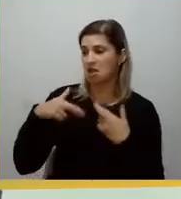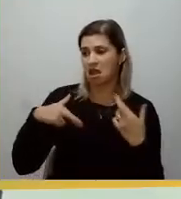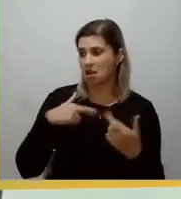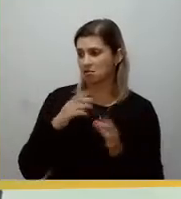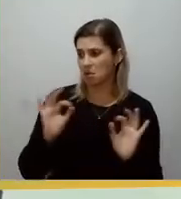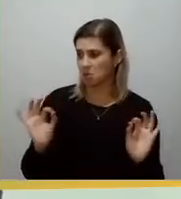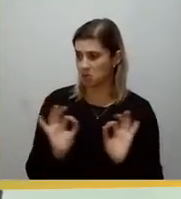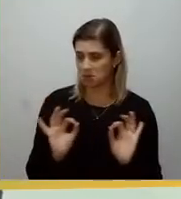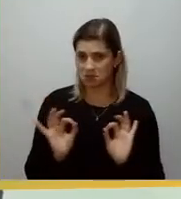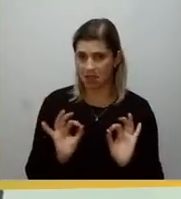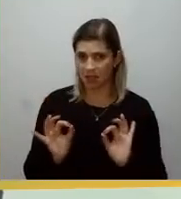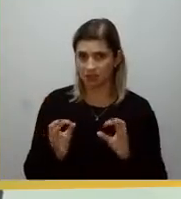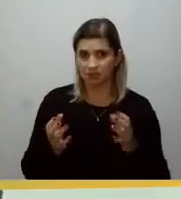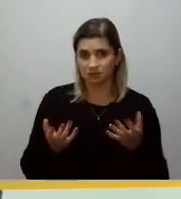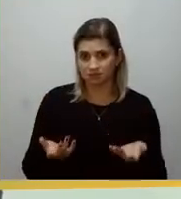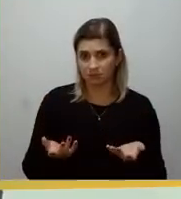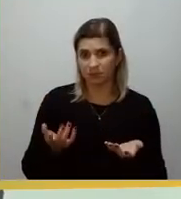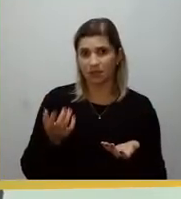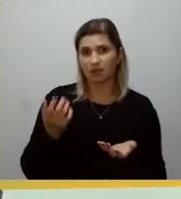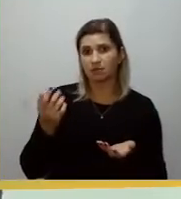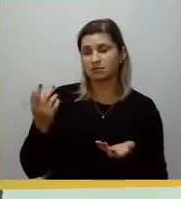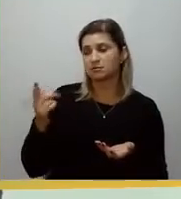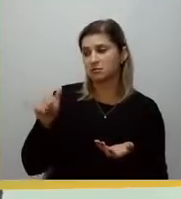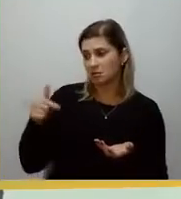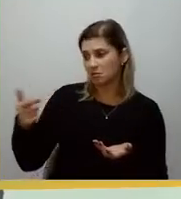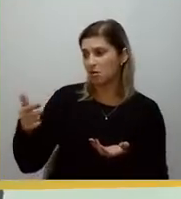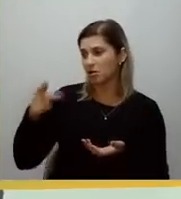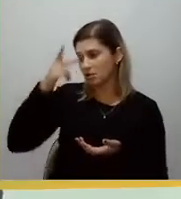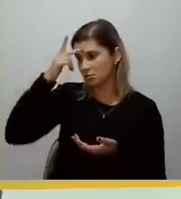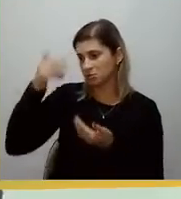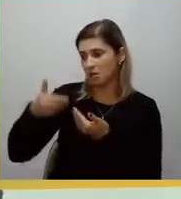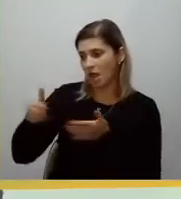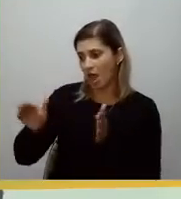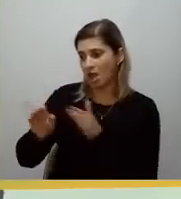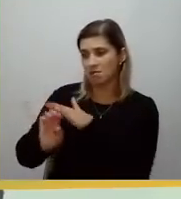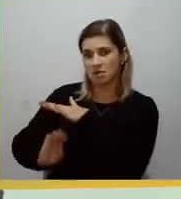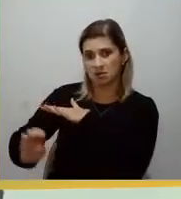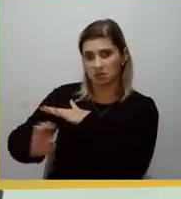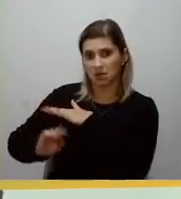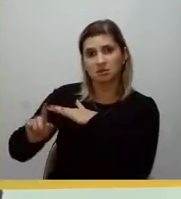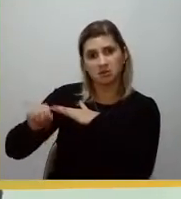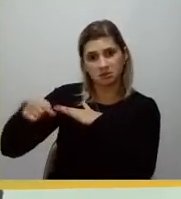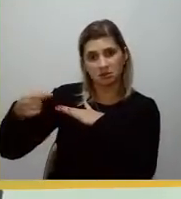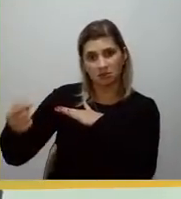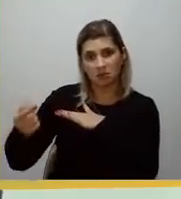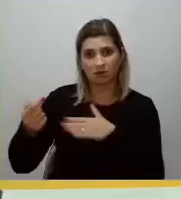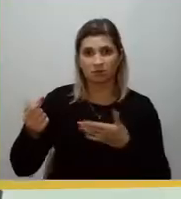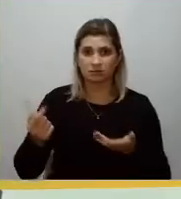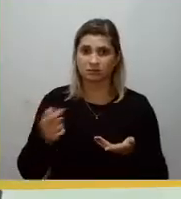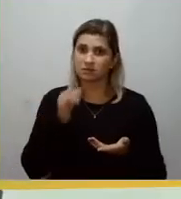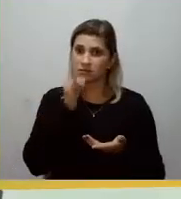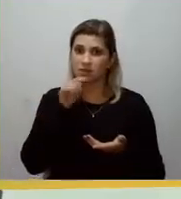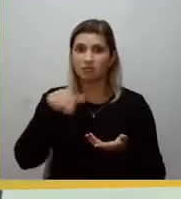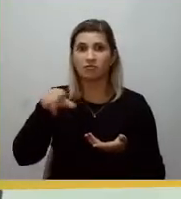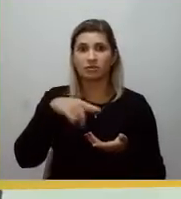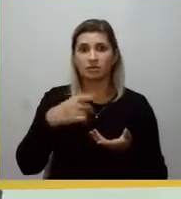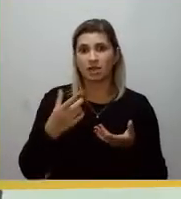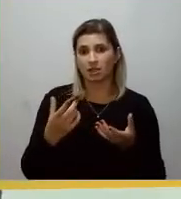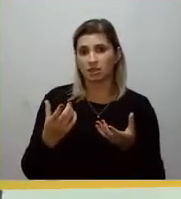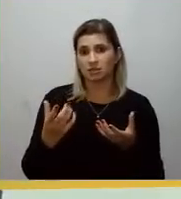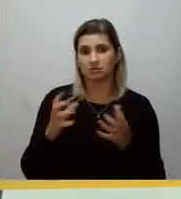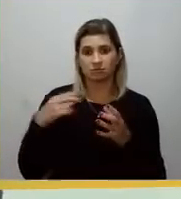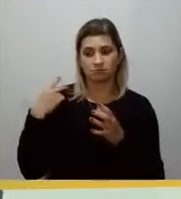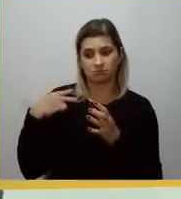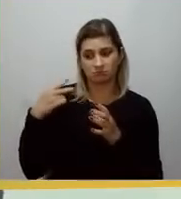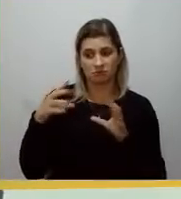O fato de uma pessoa abrir uma empresa depois, eu faço uma analogia, quer dizer, na Câmara de Vereadores vocês convivem 4 anos, ficam amigos,